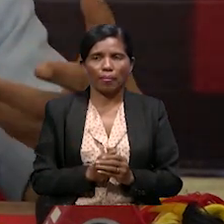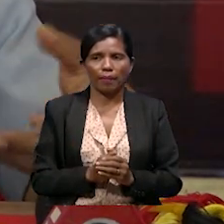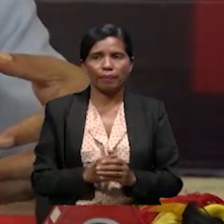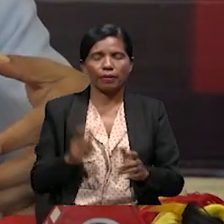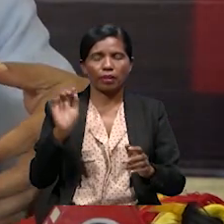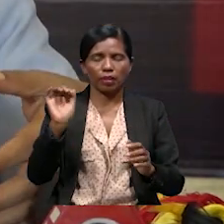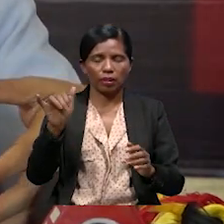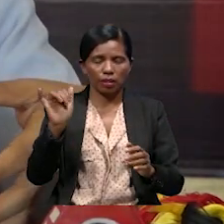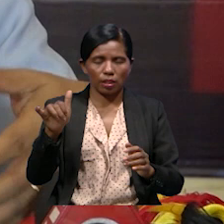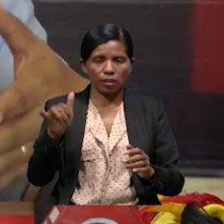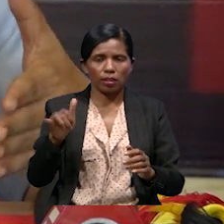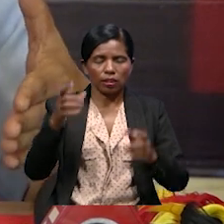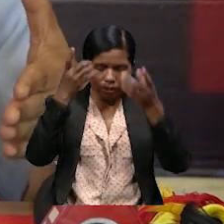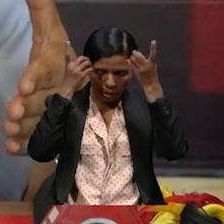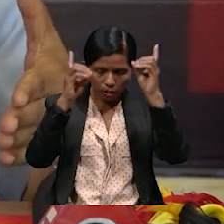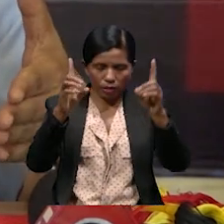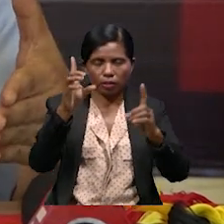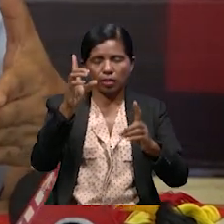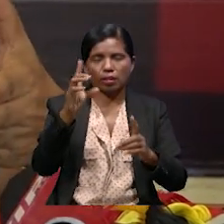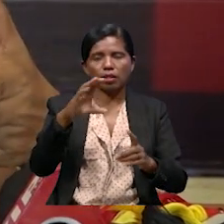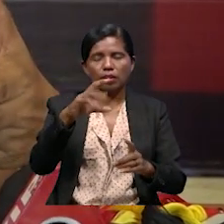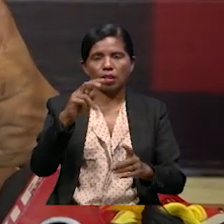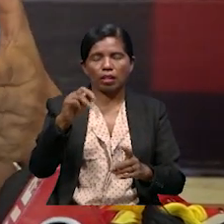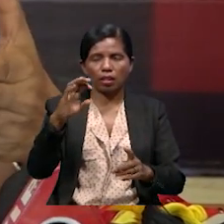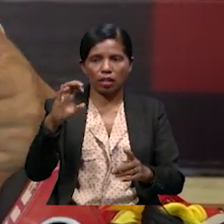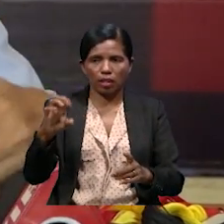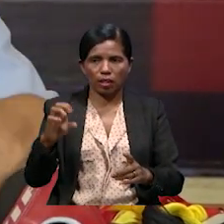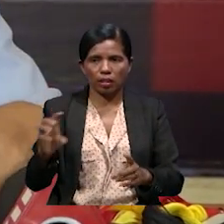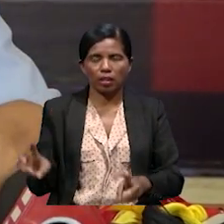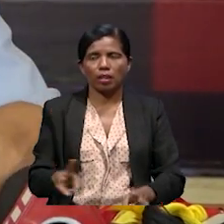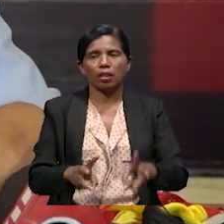concorre com a decisão CNN, e a Dala não vê dia que maka